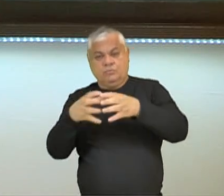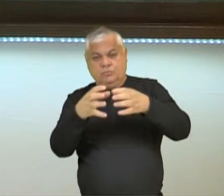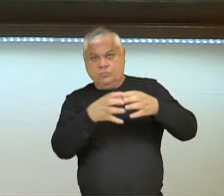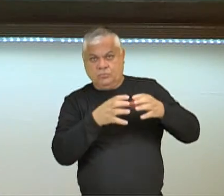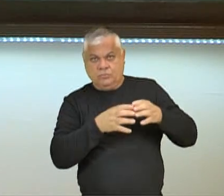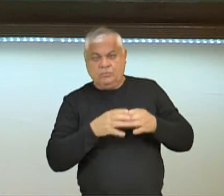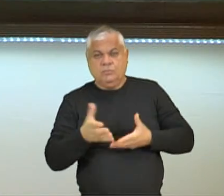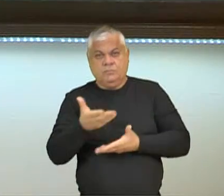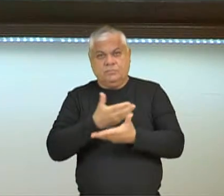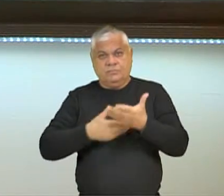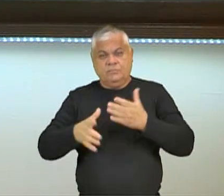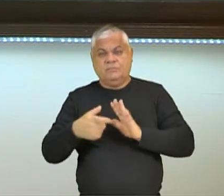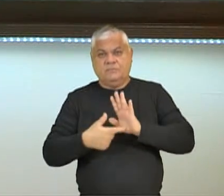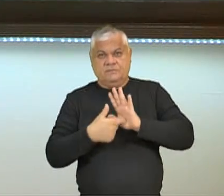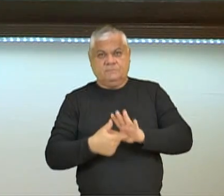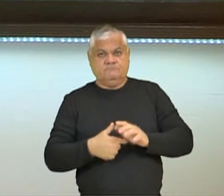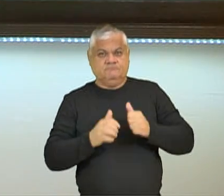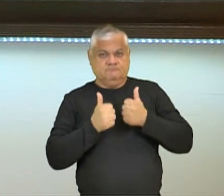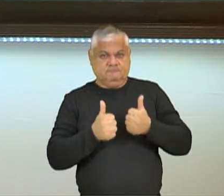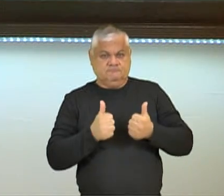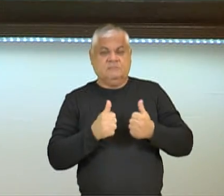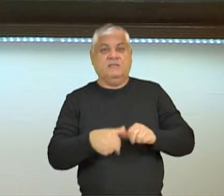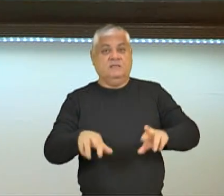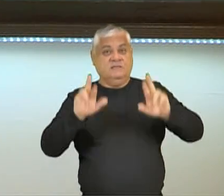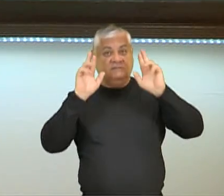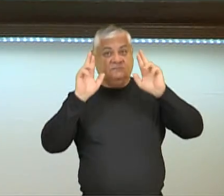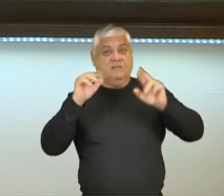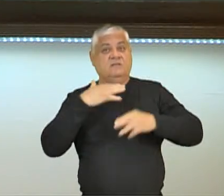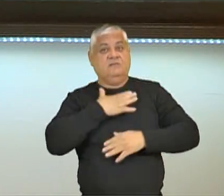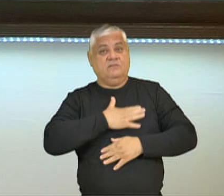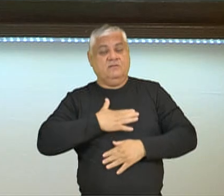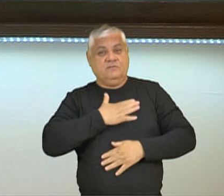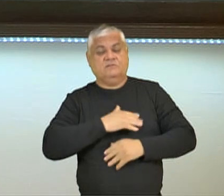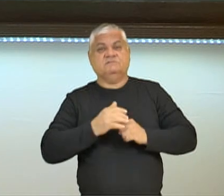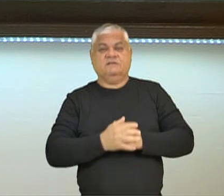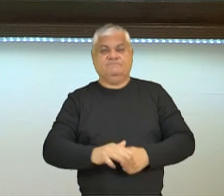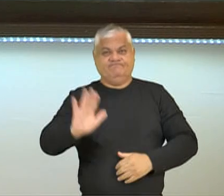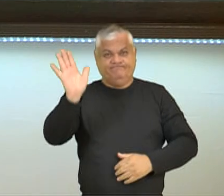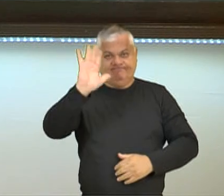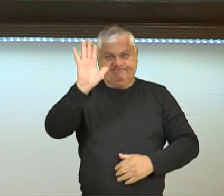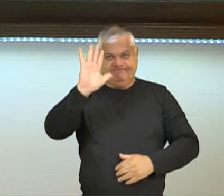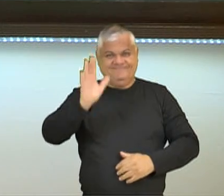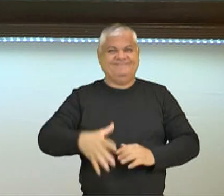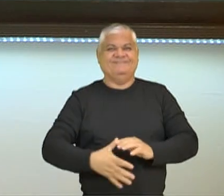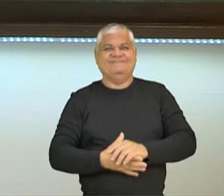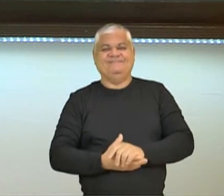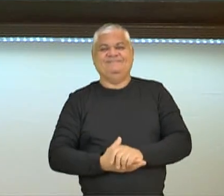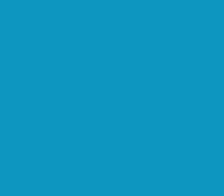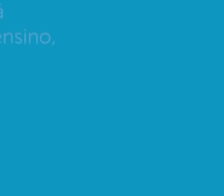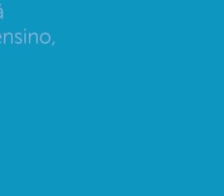essa apresentação de júri simulado. Tá? Espero que vocês tenham gostado e até breve.